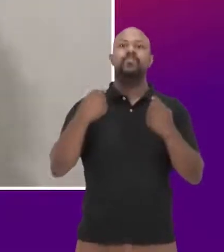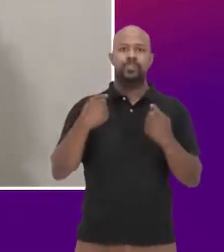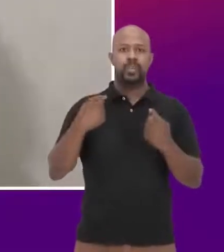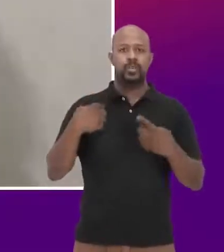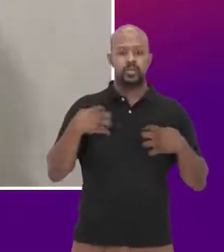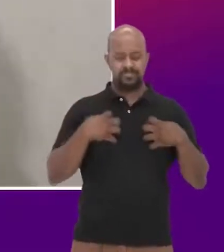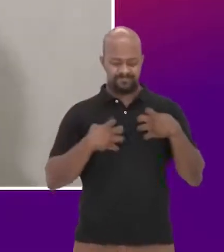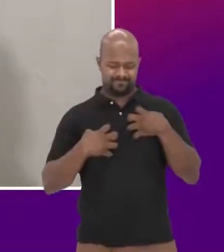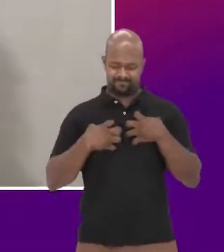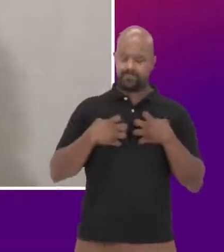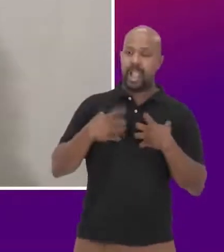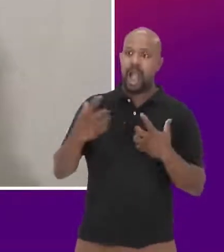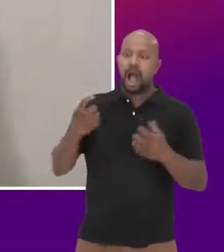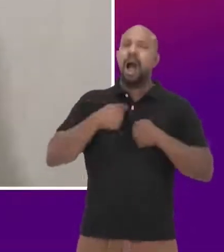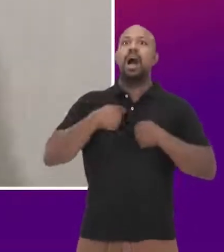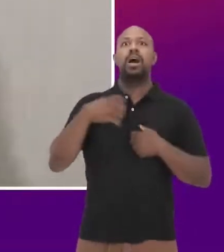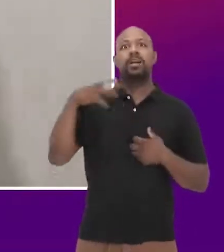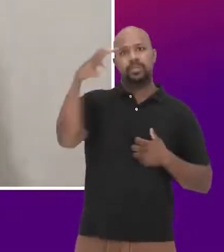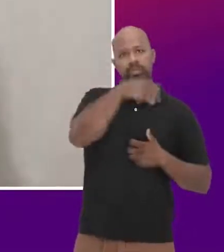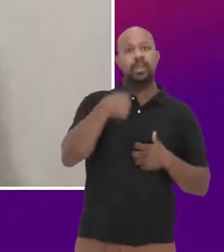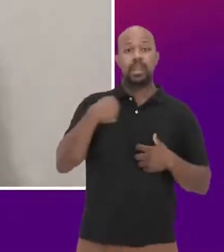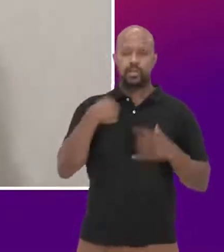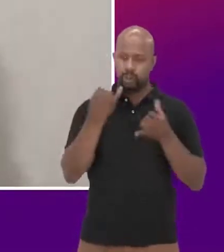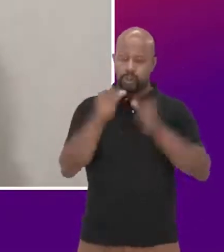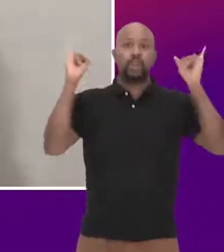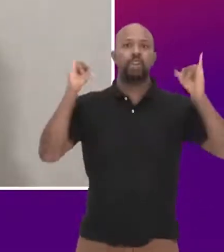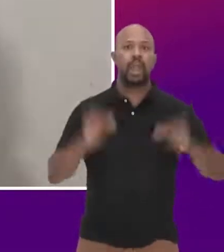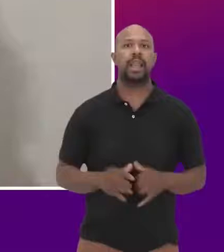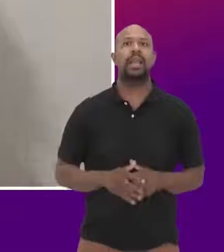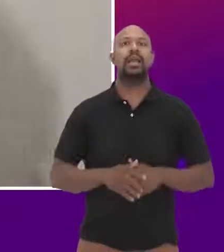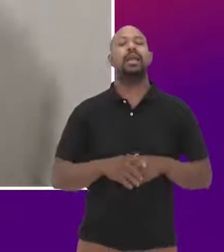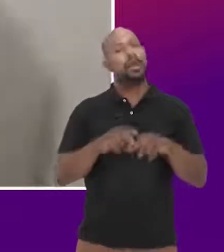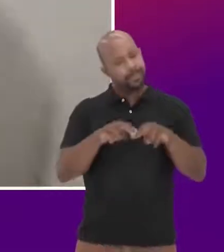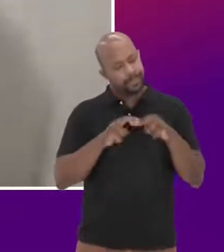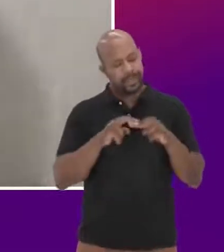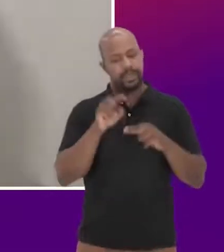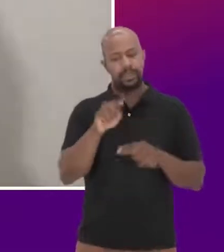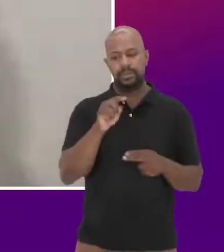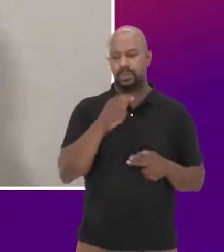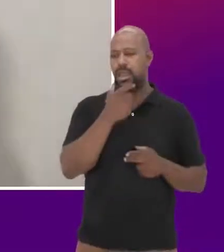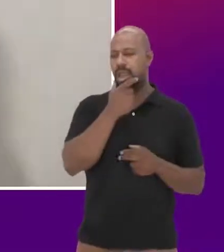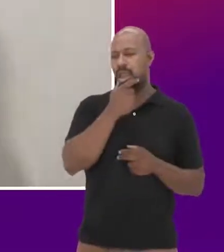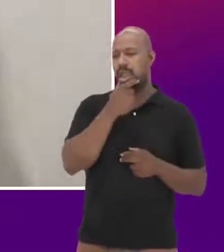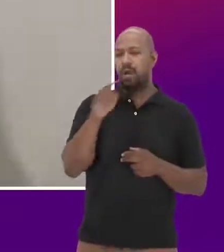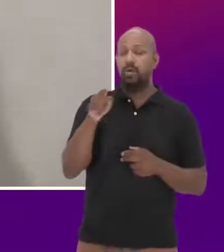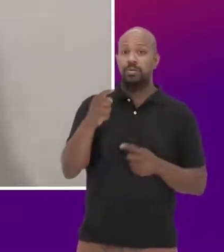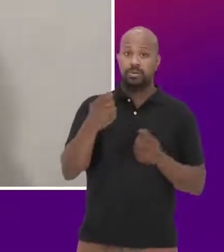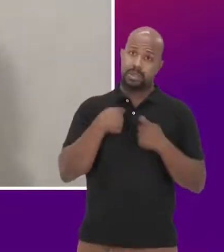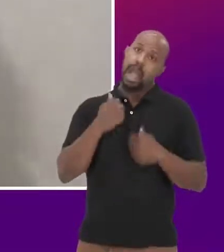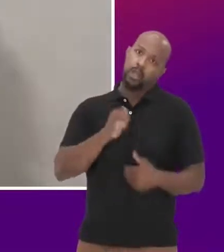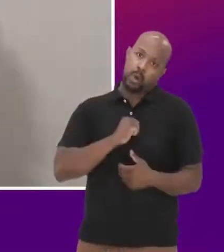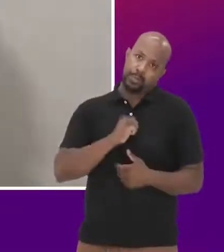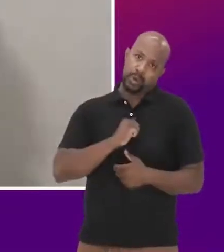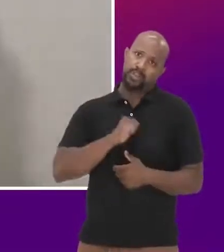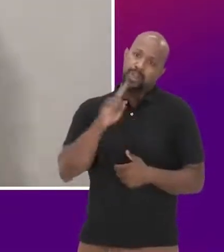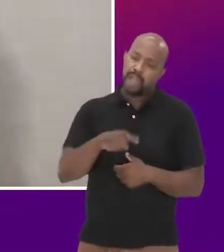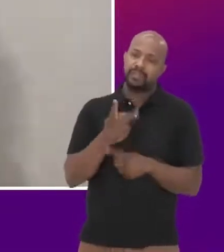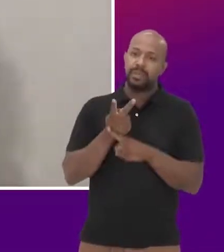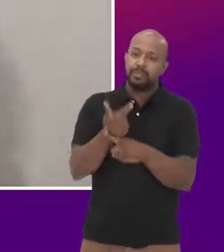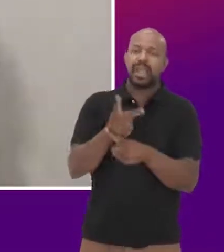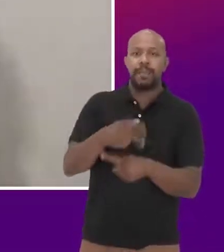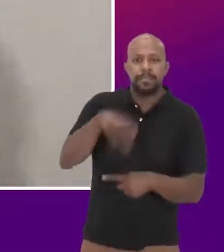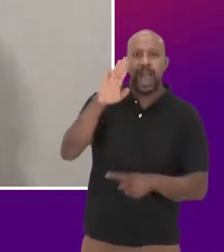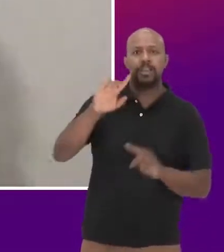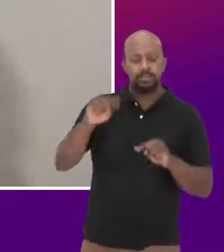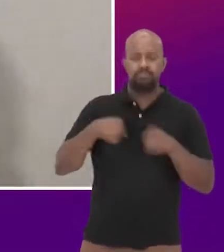no desconforto, naquilo que te choca. Né? Por isso que um dos motes da antropologia é você buscar cada